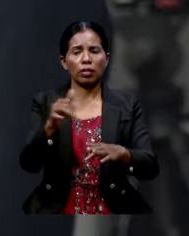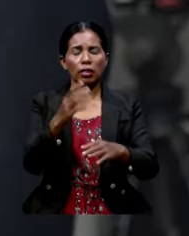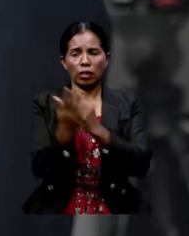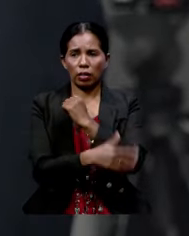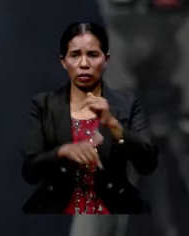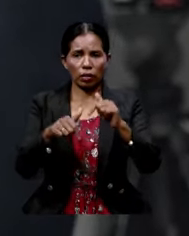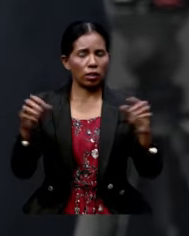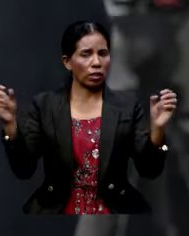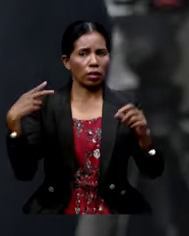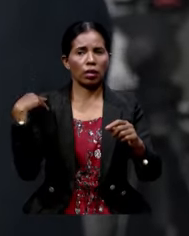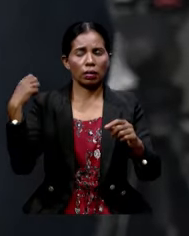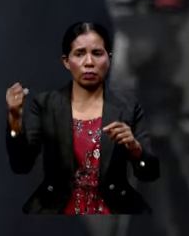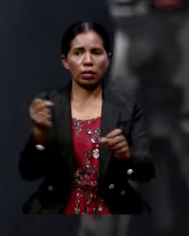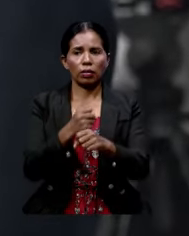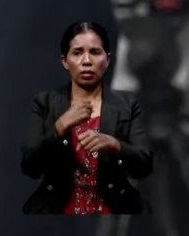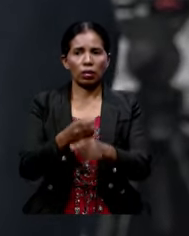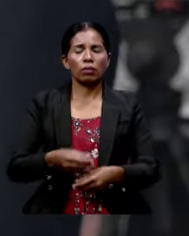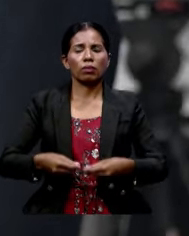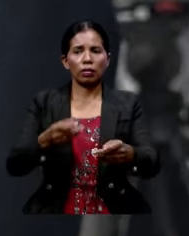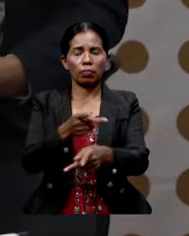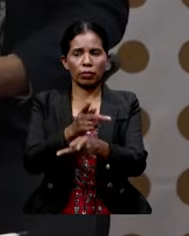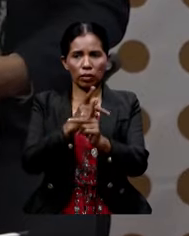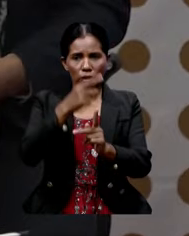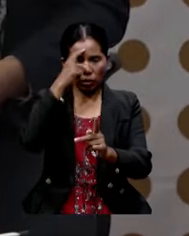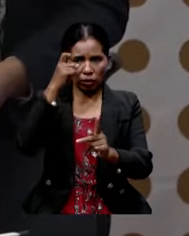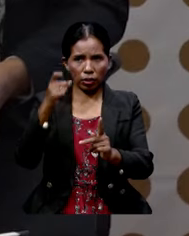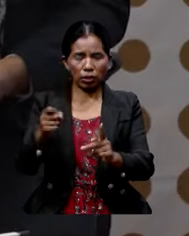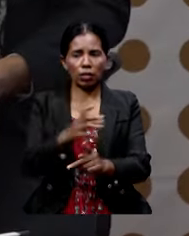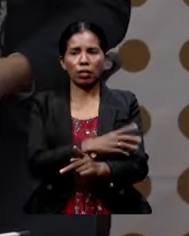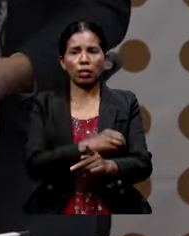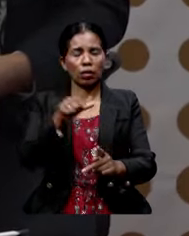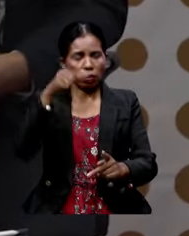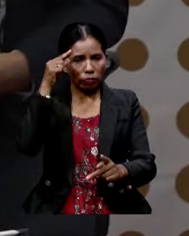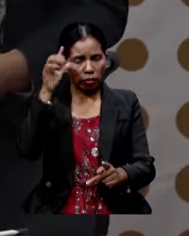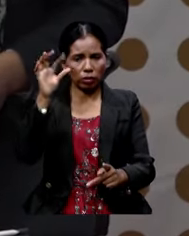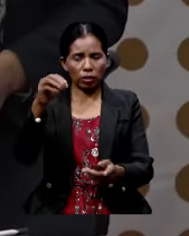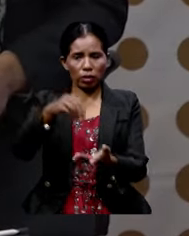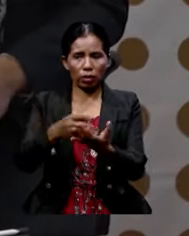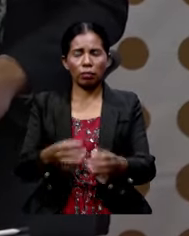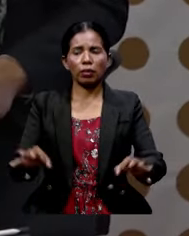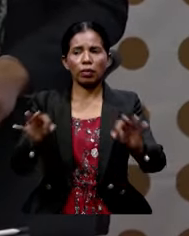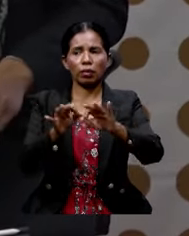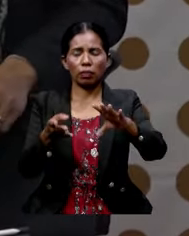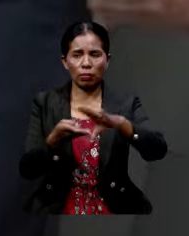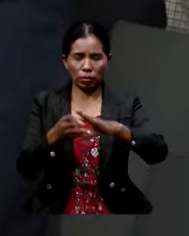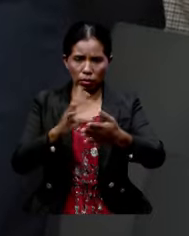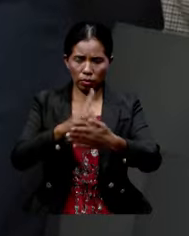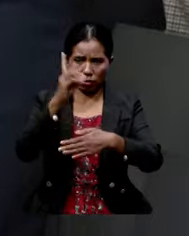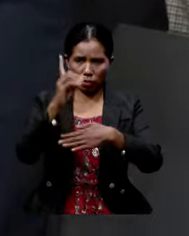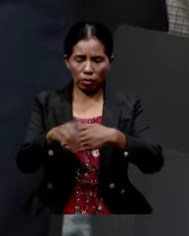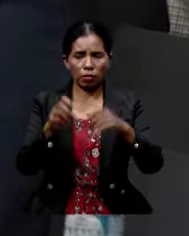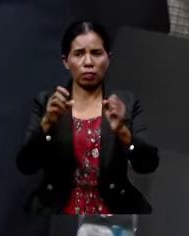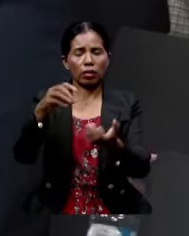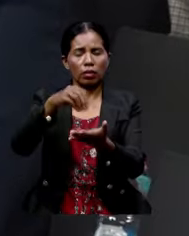harailaran la iha kibit atu halo crédito. Tamane durante mandato Governo da Sia seitau prioridade ba Banco de Desenvolvimento, nune bele